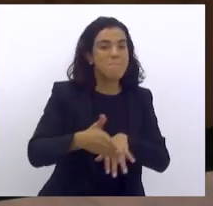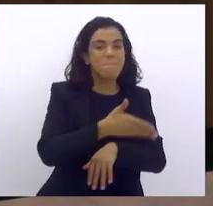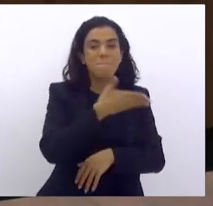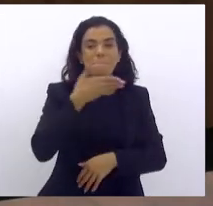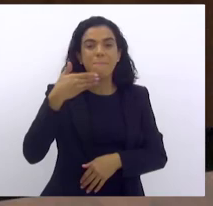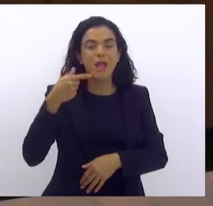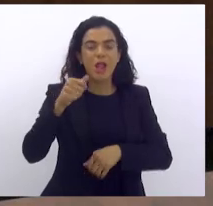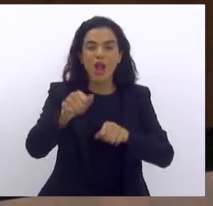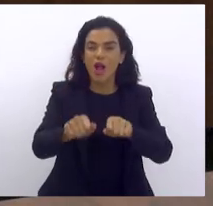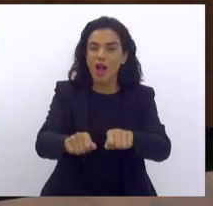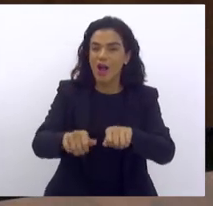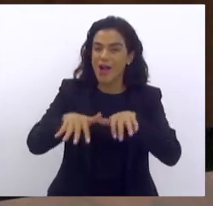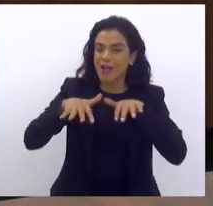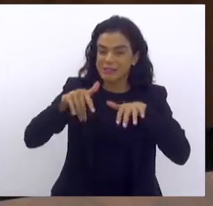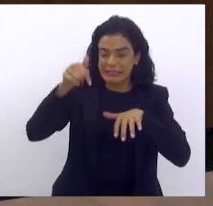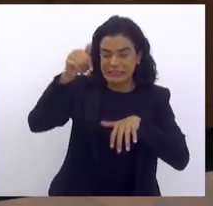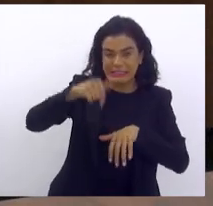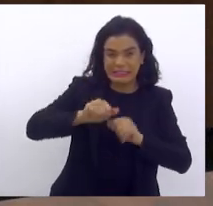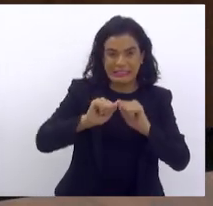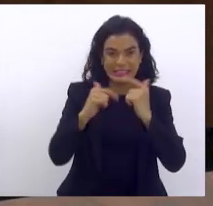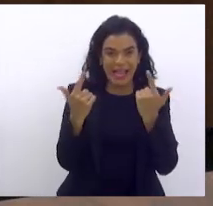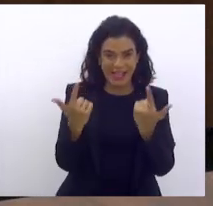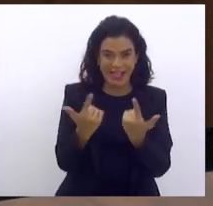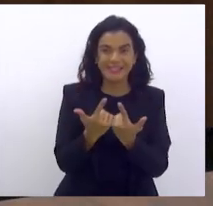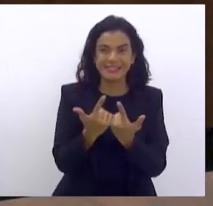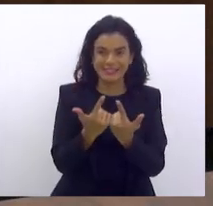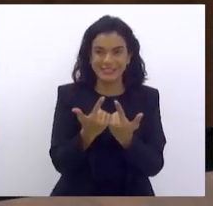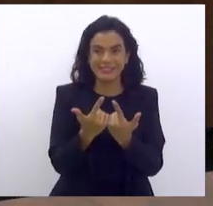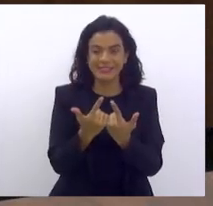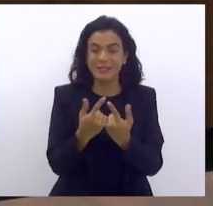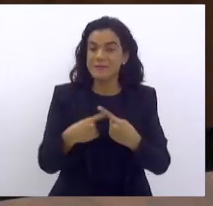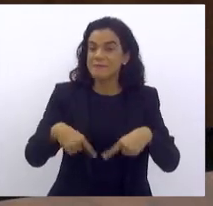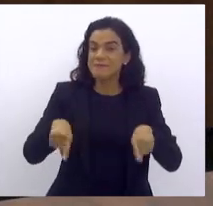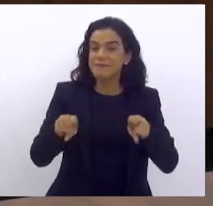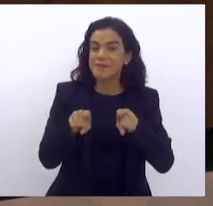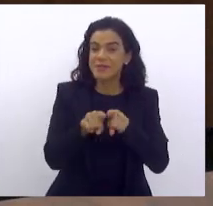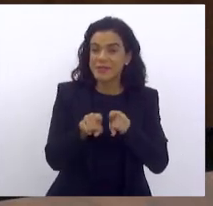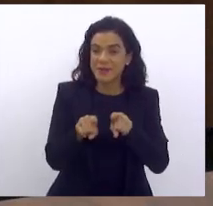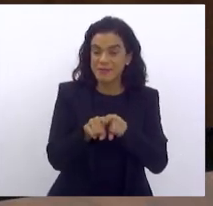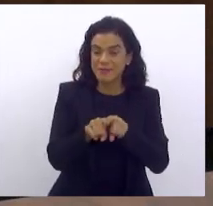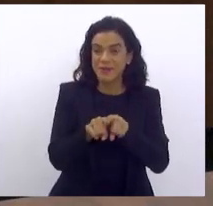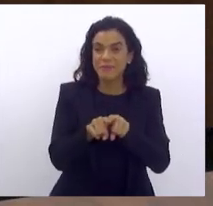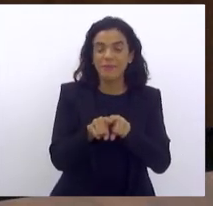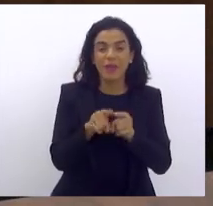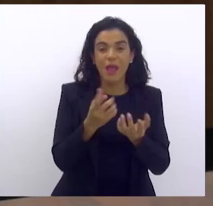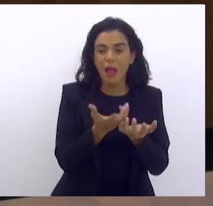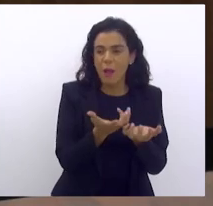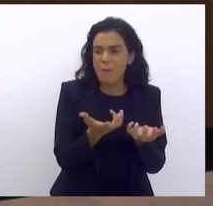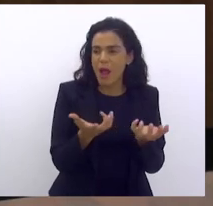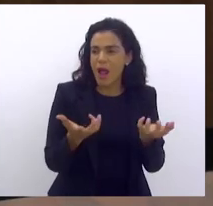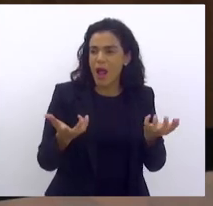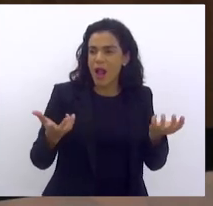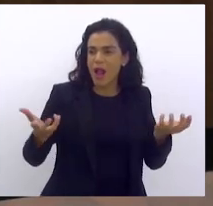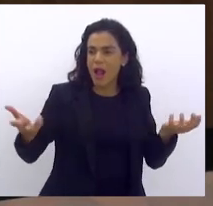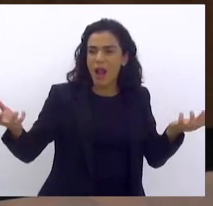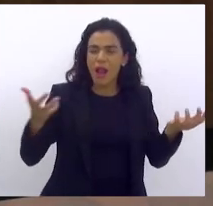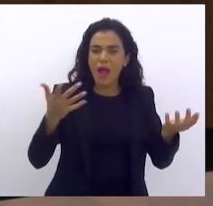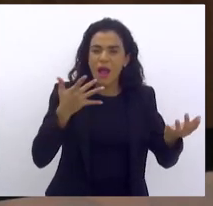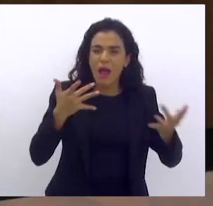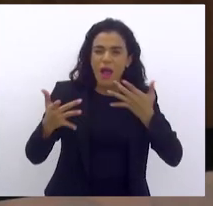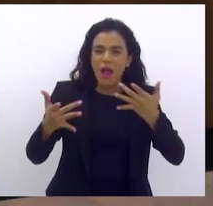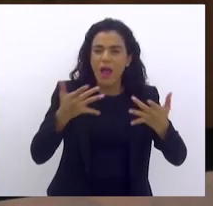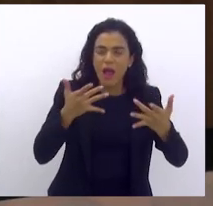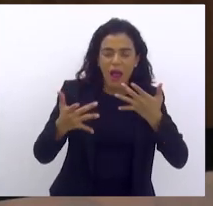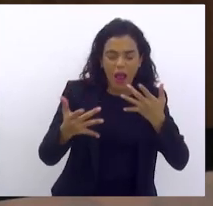sessões aqui nessa casa. Inclusive, o buffet que foi